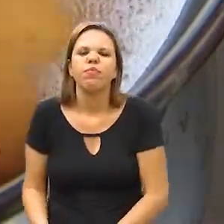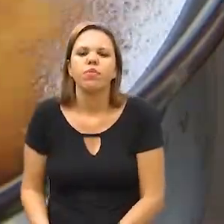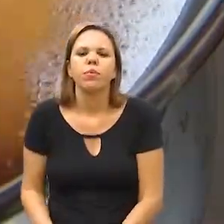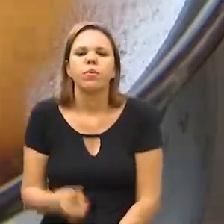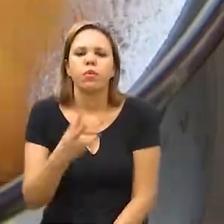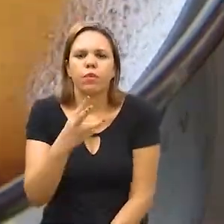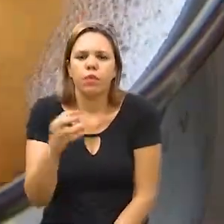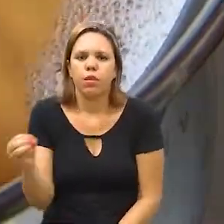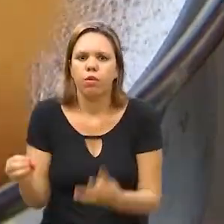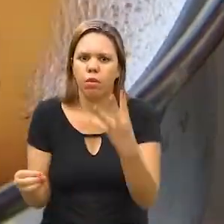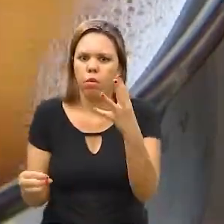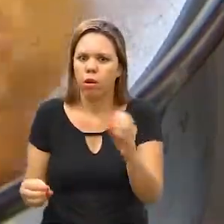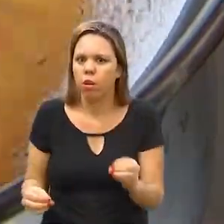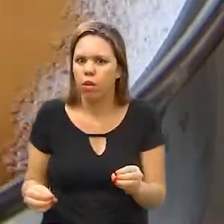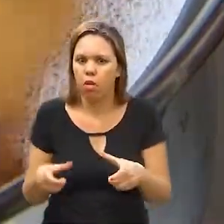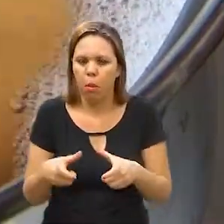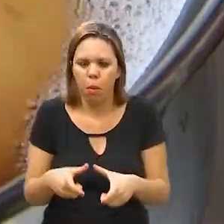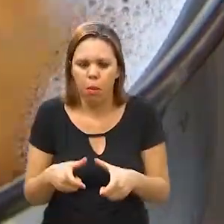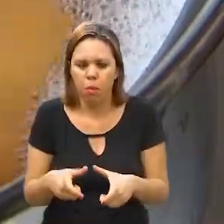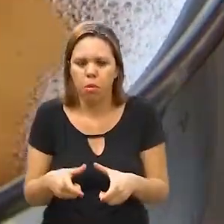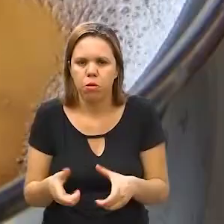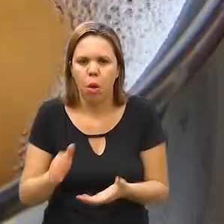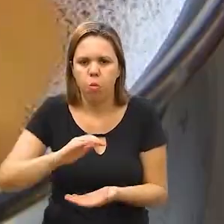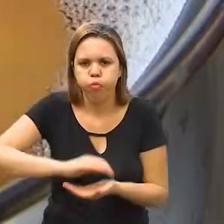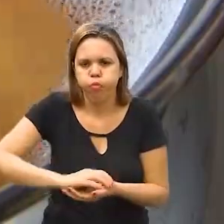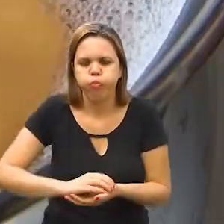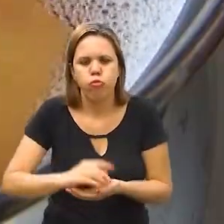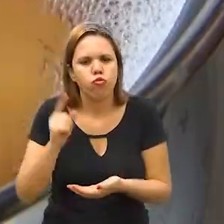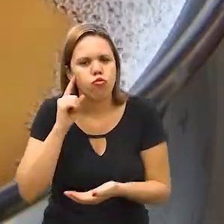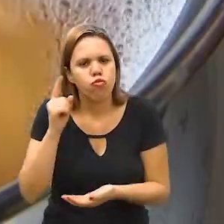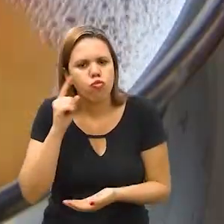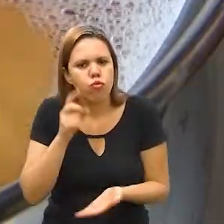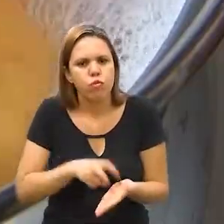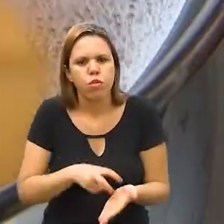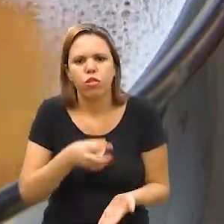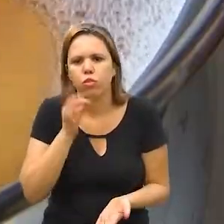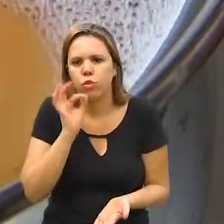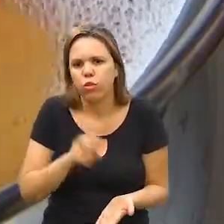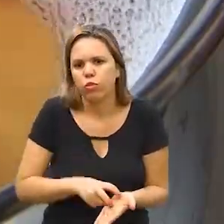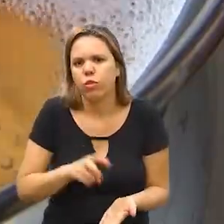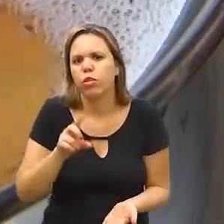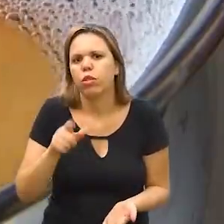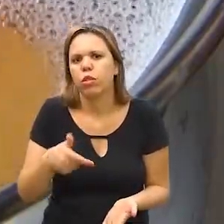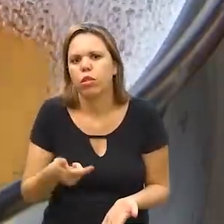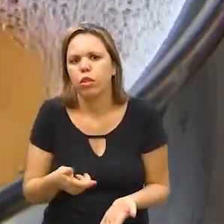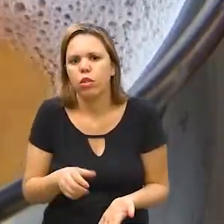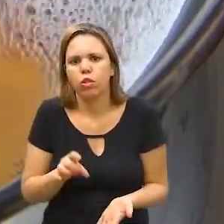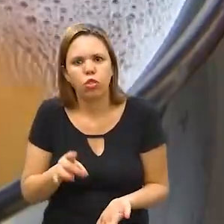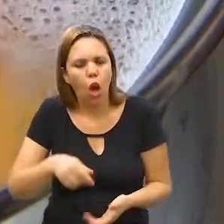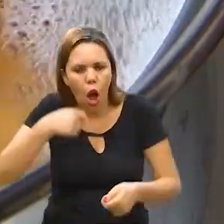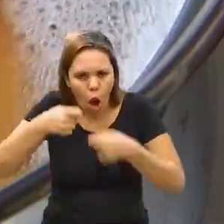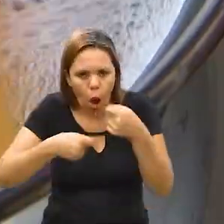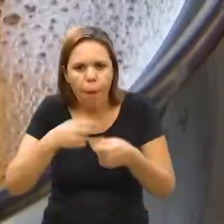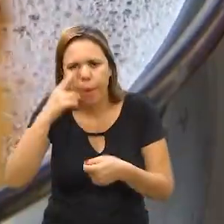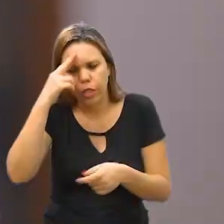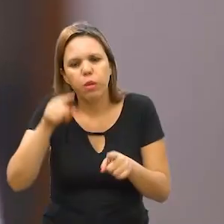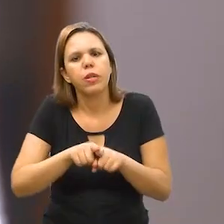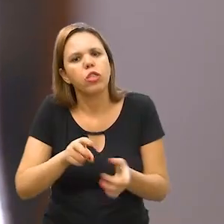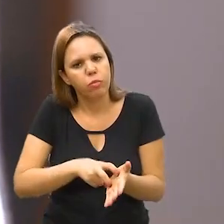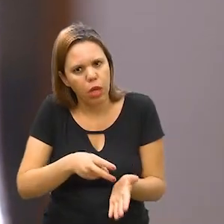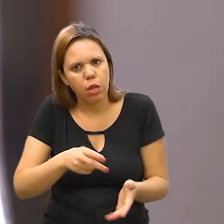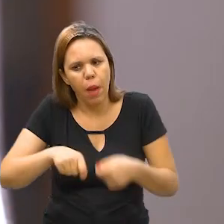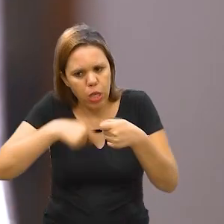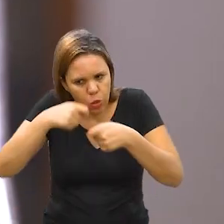de 30, 40 Marmitex por período, porque eles tomavam café da manhã, então era Marmitex não só de almoço, mas até de café da